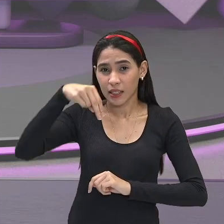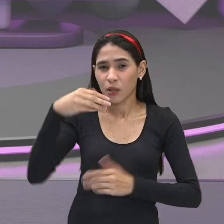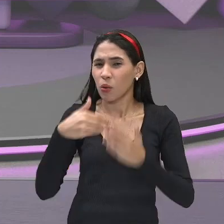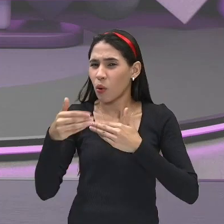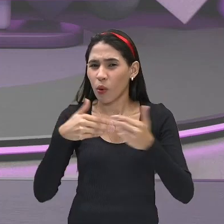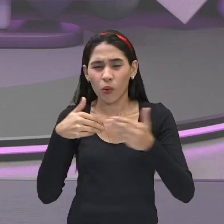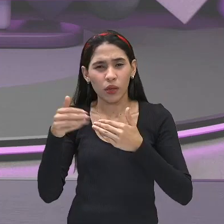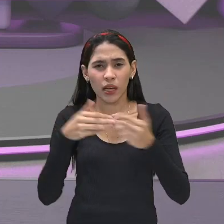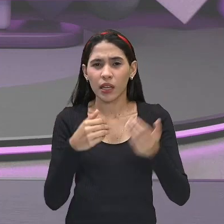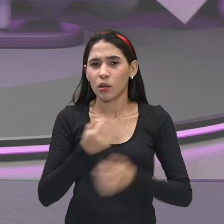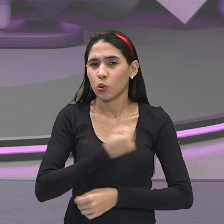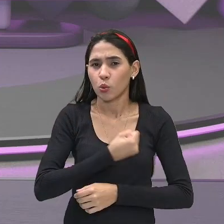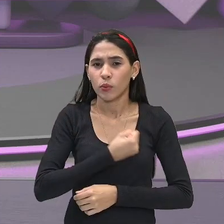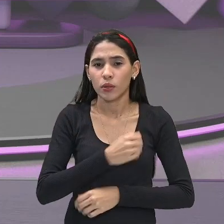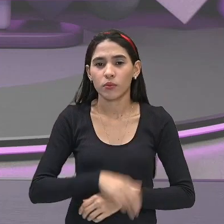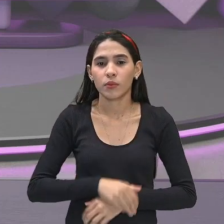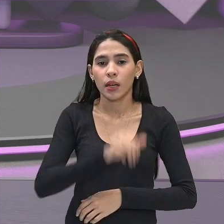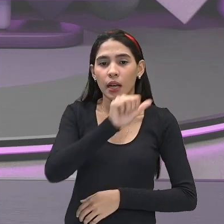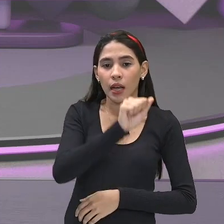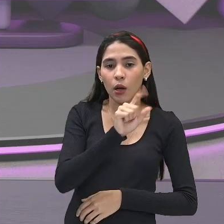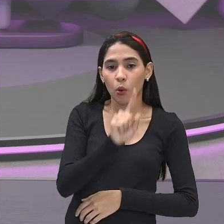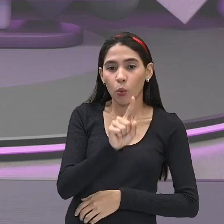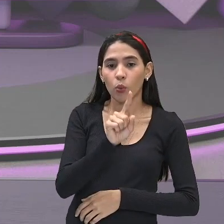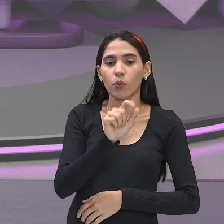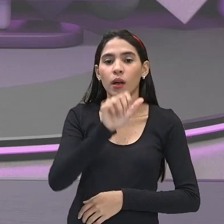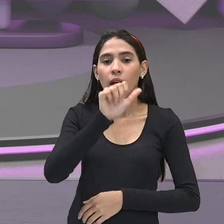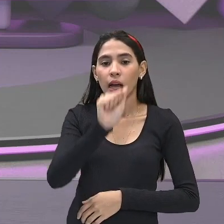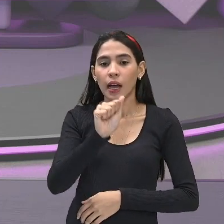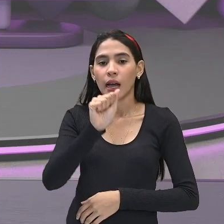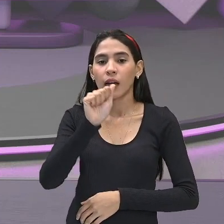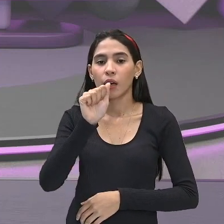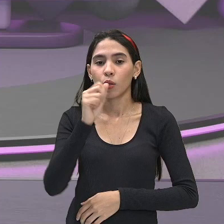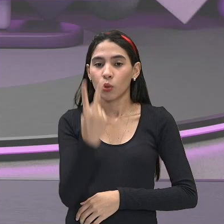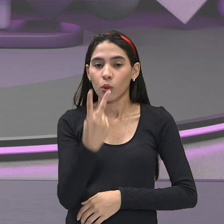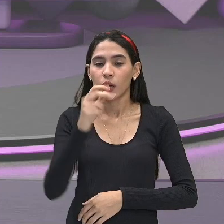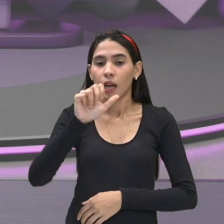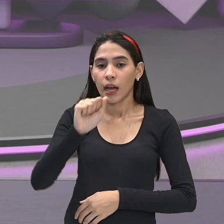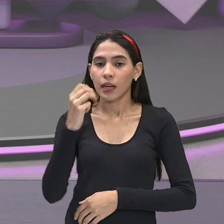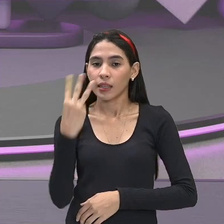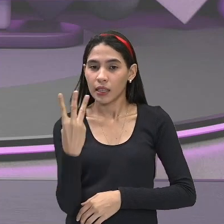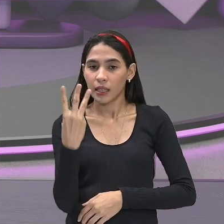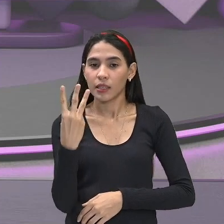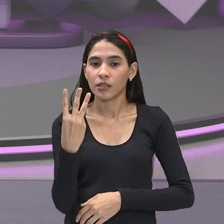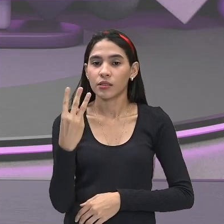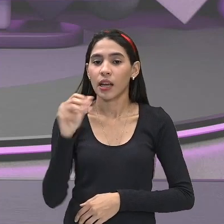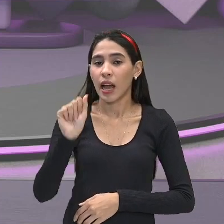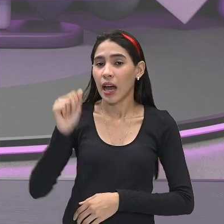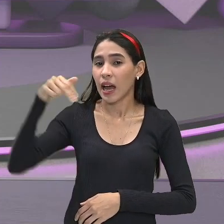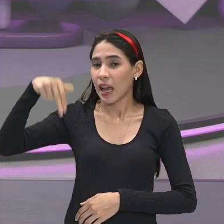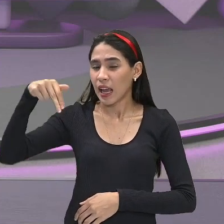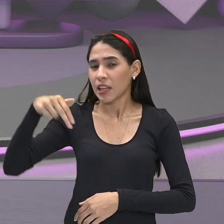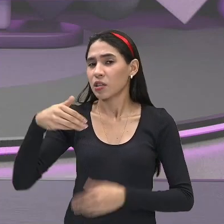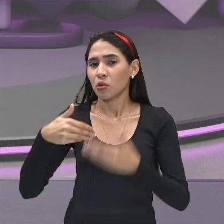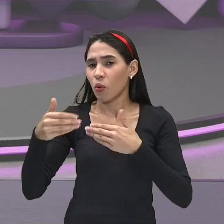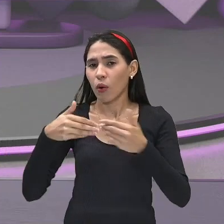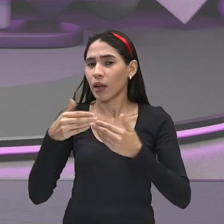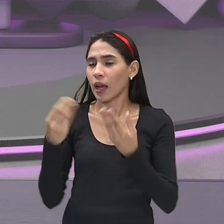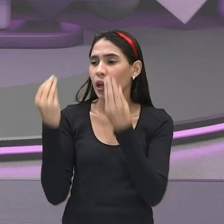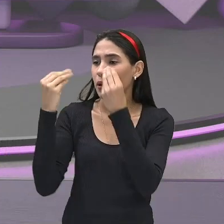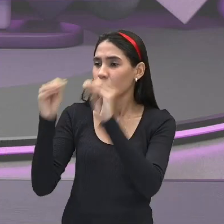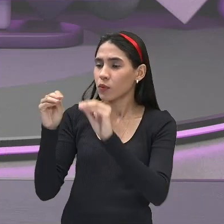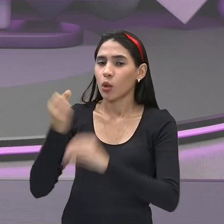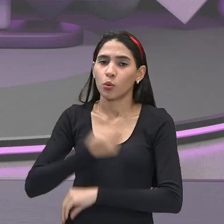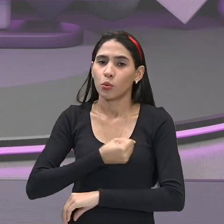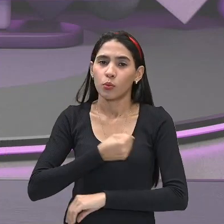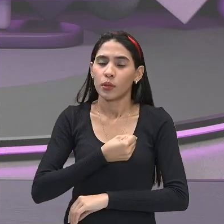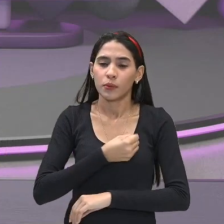com A1, A2, A3, que é o terceiro termo, quarto termo, até infinitos termos